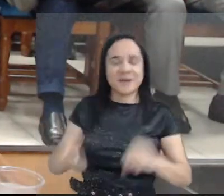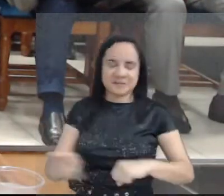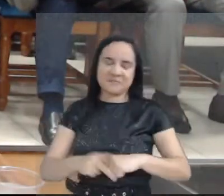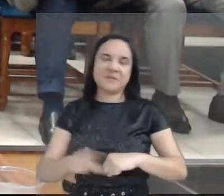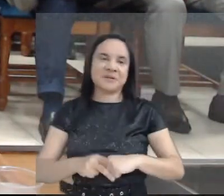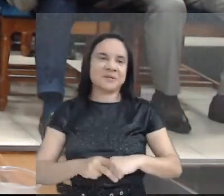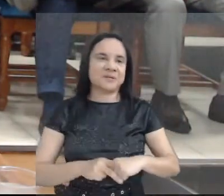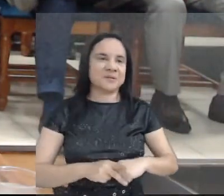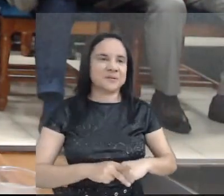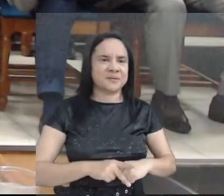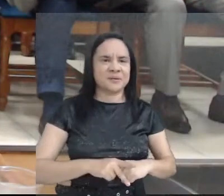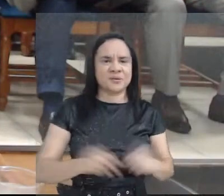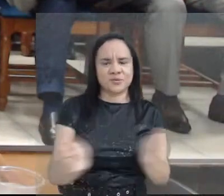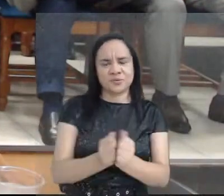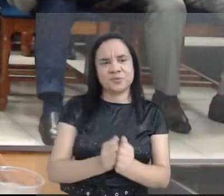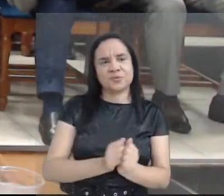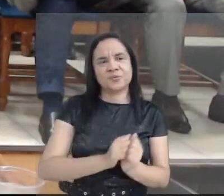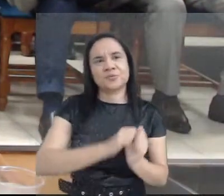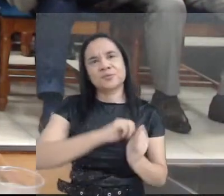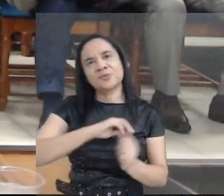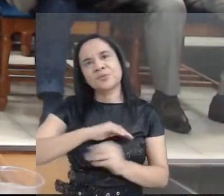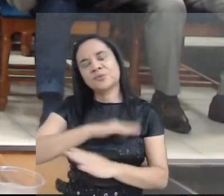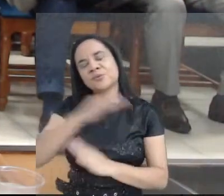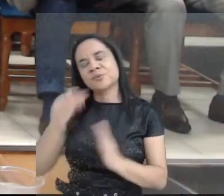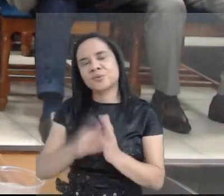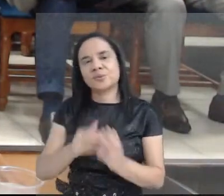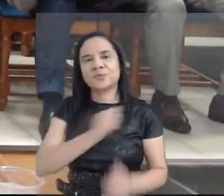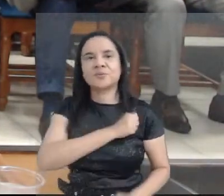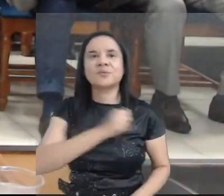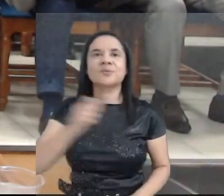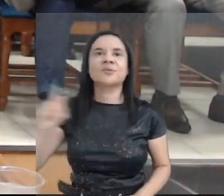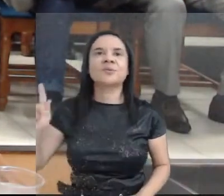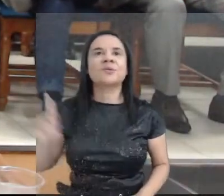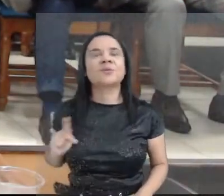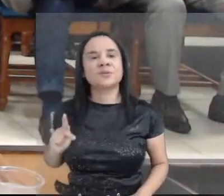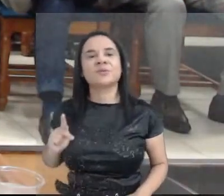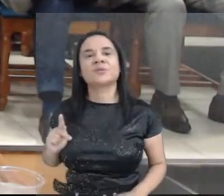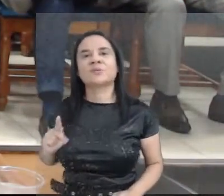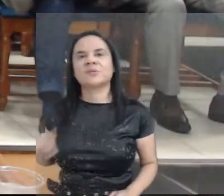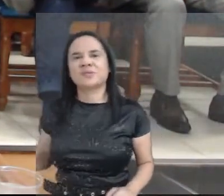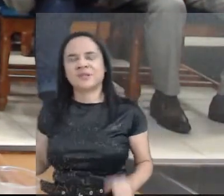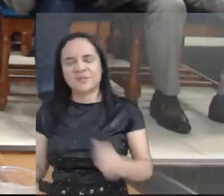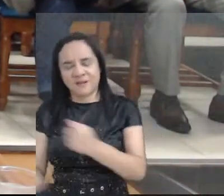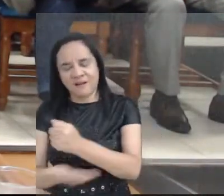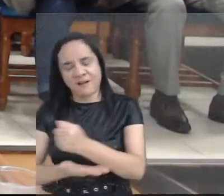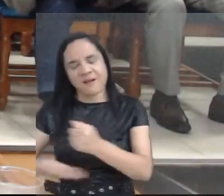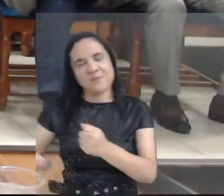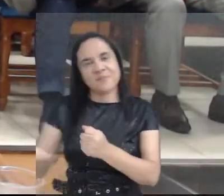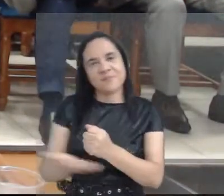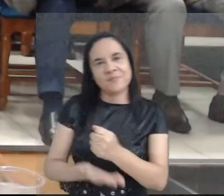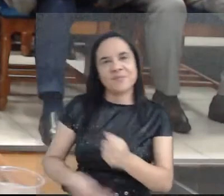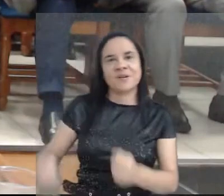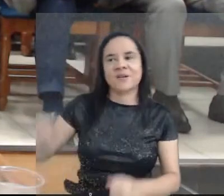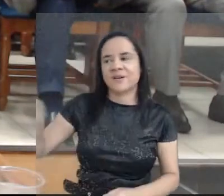todos os outros apóstolos estavam enraizados no judaísmo. Os 3 anos e meio com Jesus